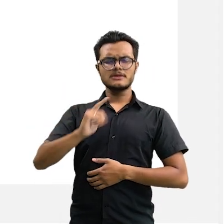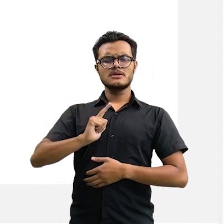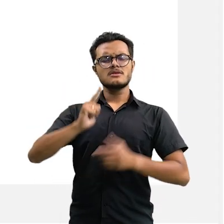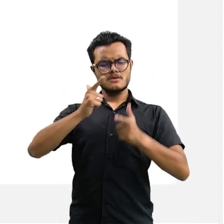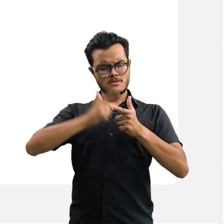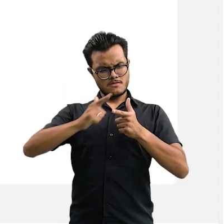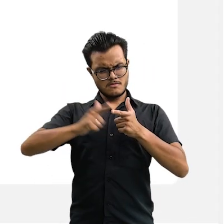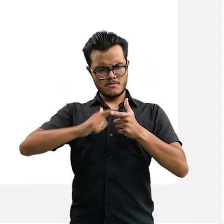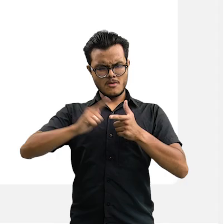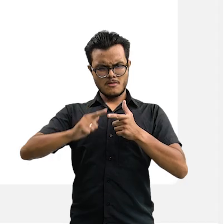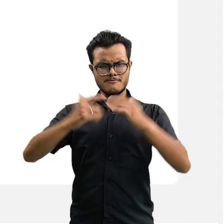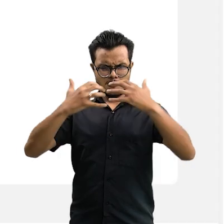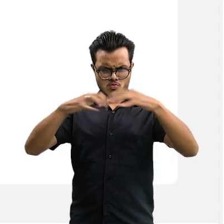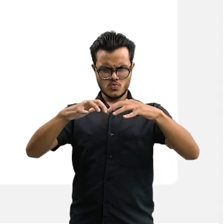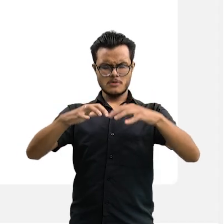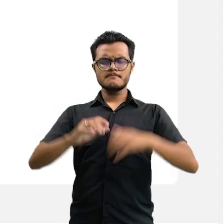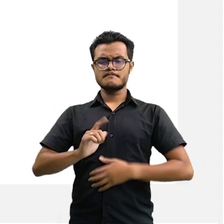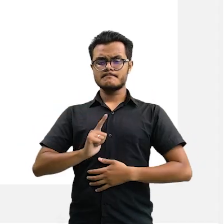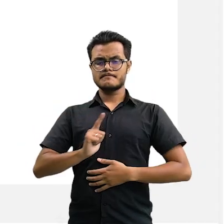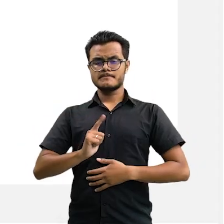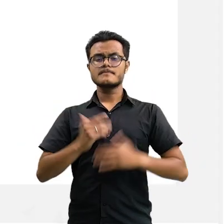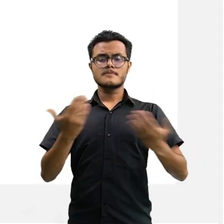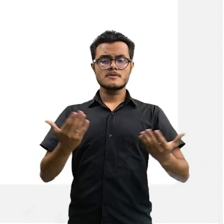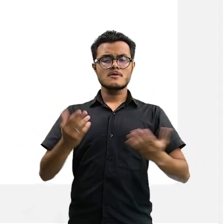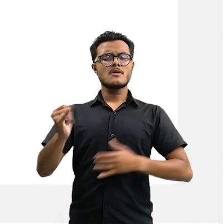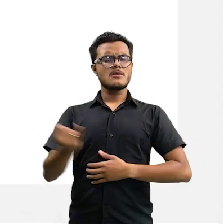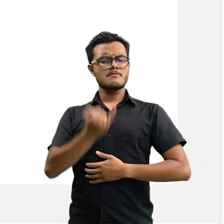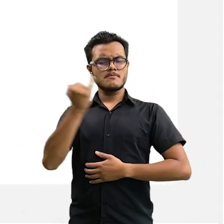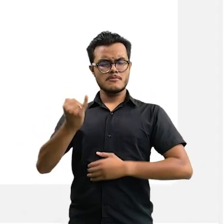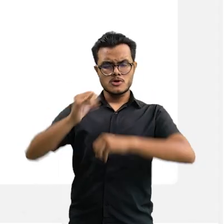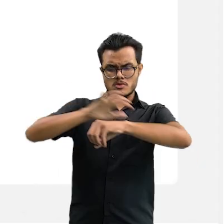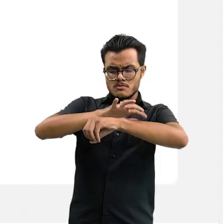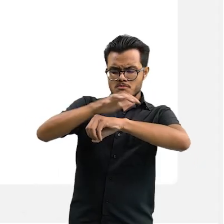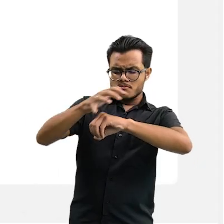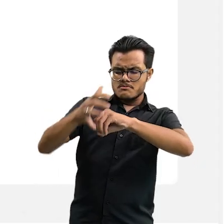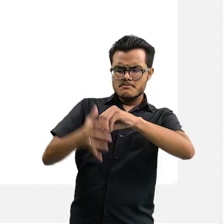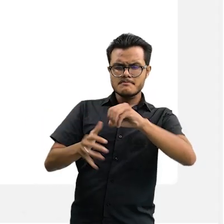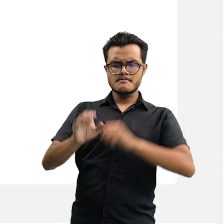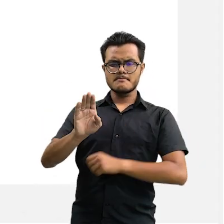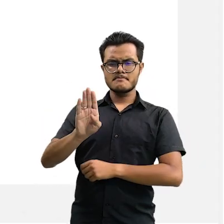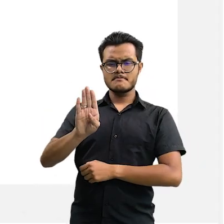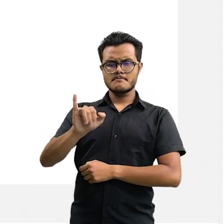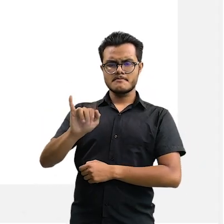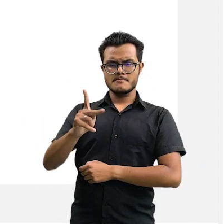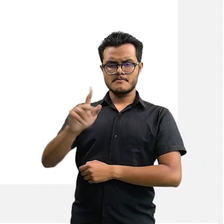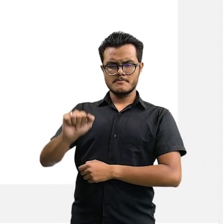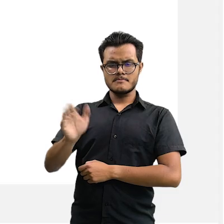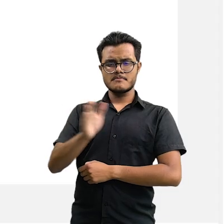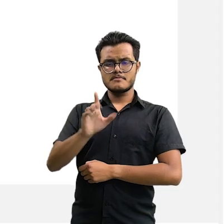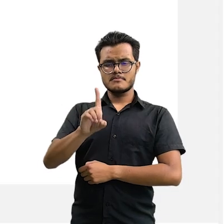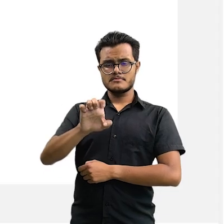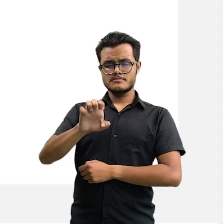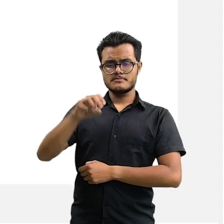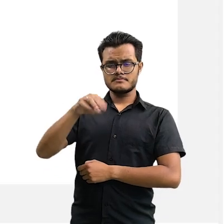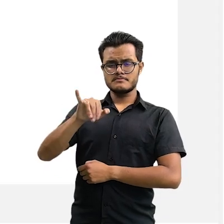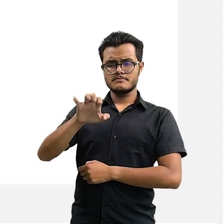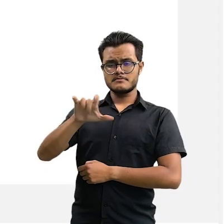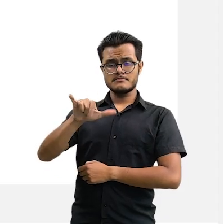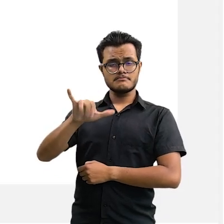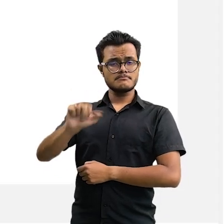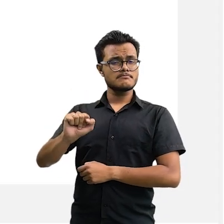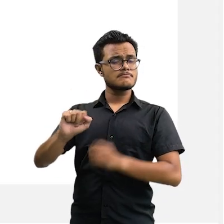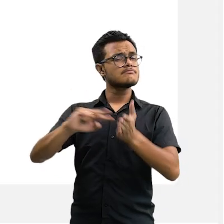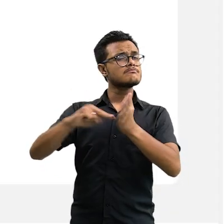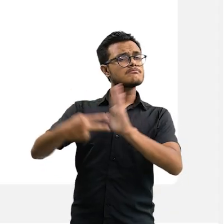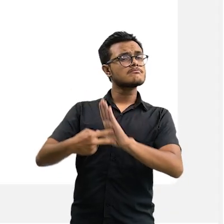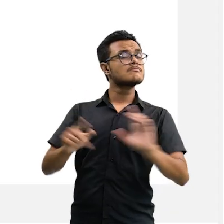neurônios. A principal importância da bainha de mielina nos neurônios é, letra A, produzir energia para ser utilizada no impulso nervoso.